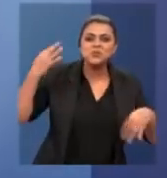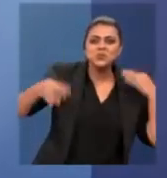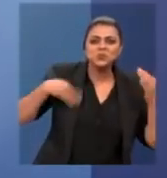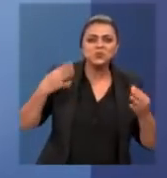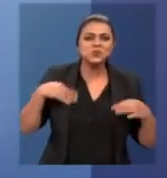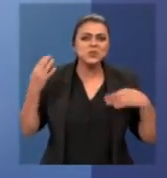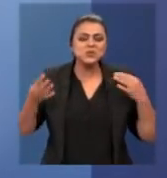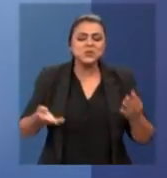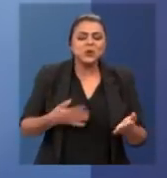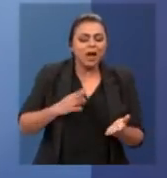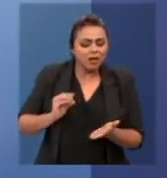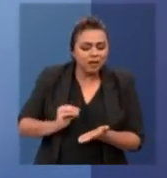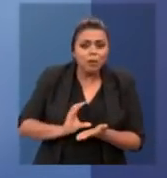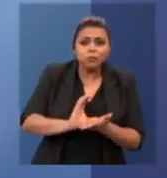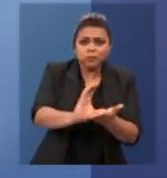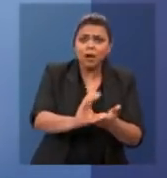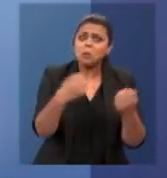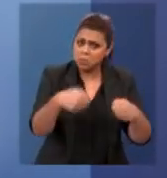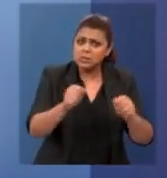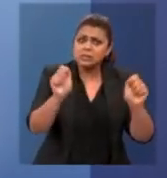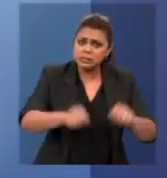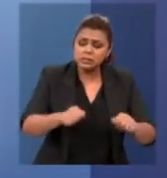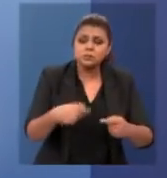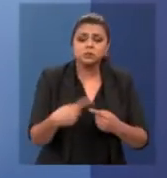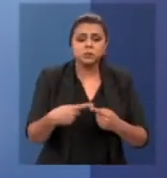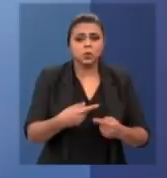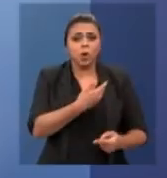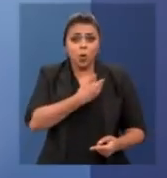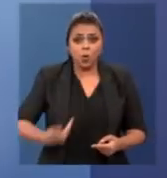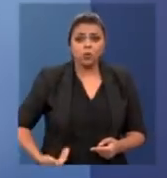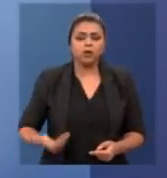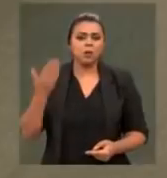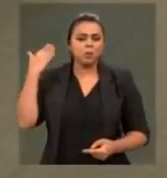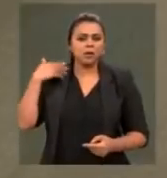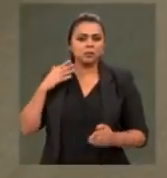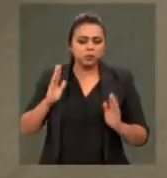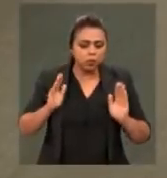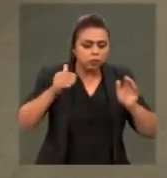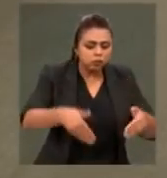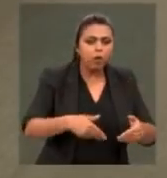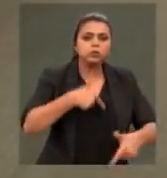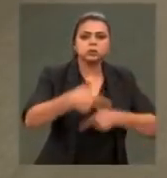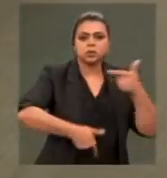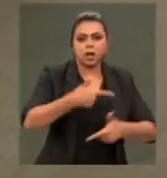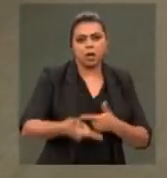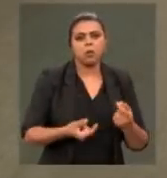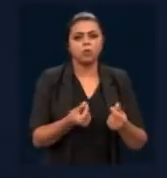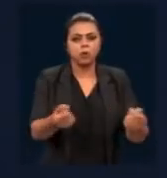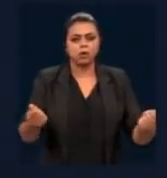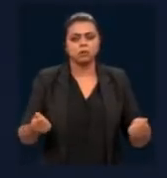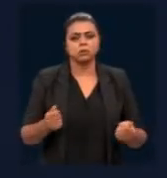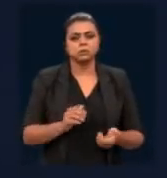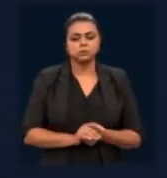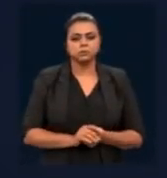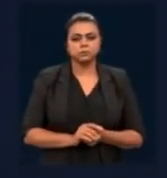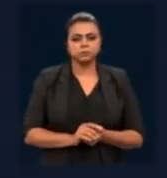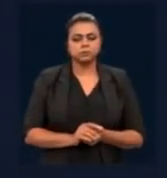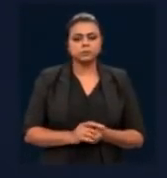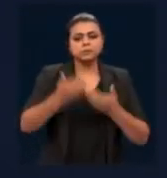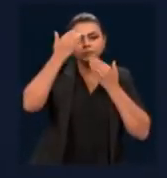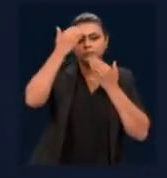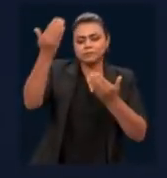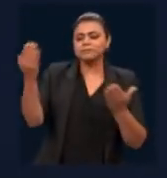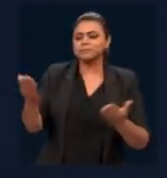desenvolver inclusive uma gestão que se volte ao trabalho e à renda obrigado candidata e agora é